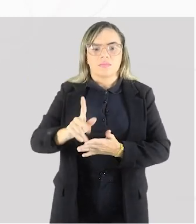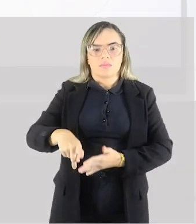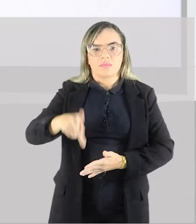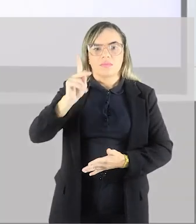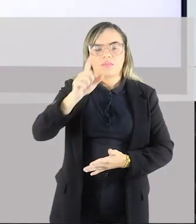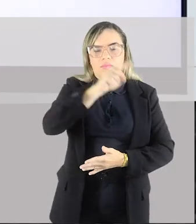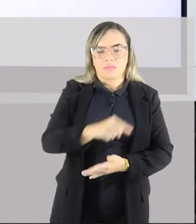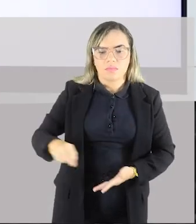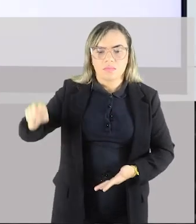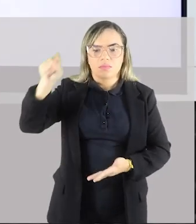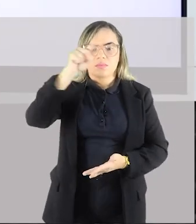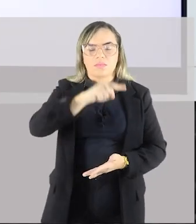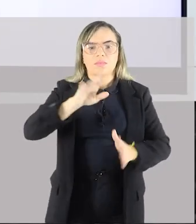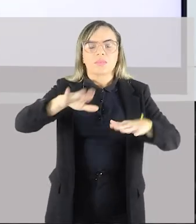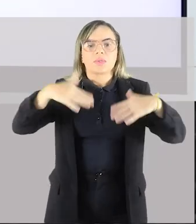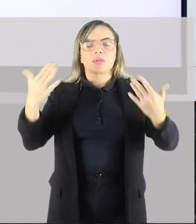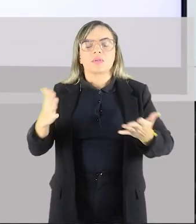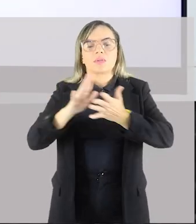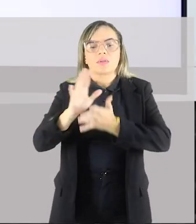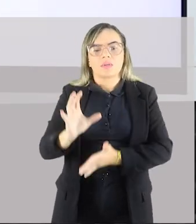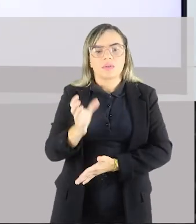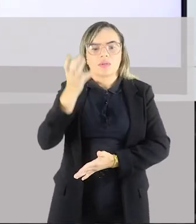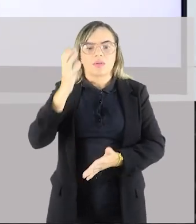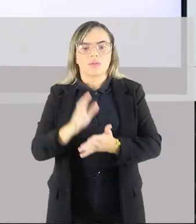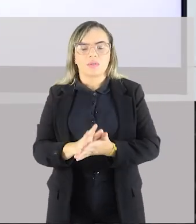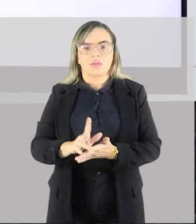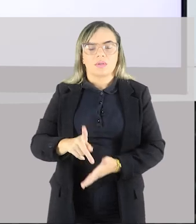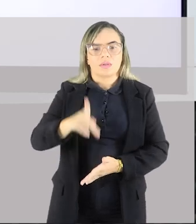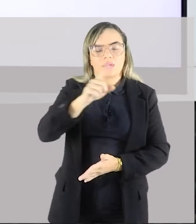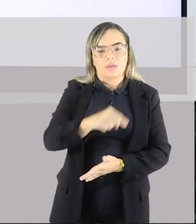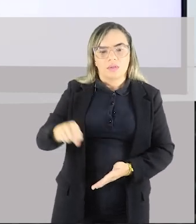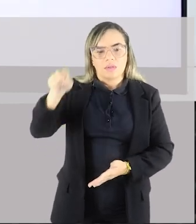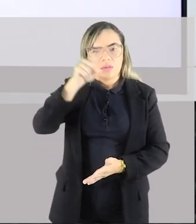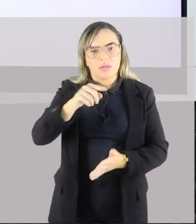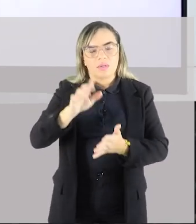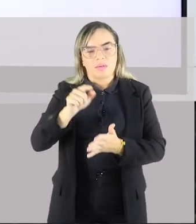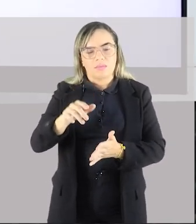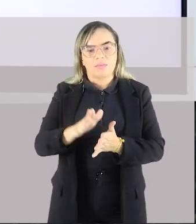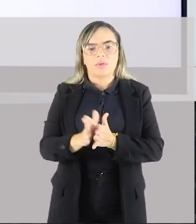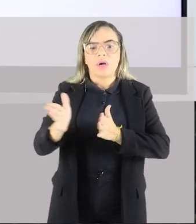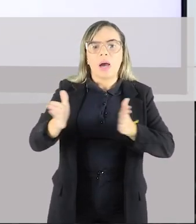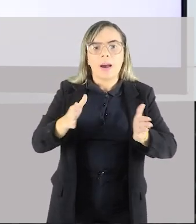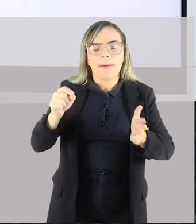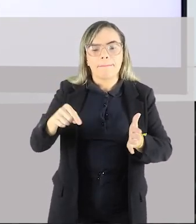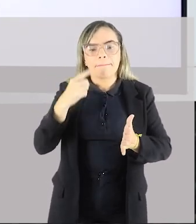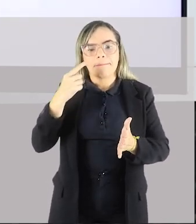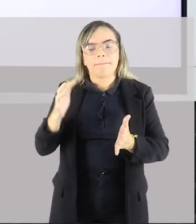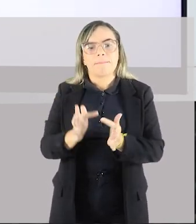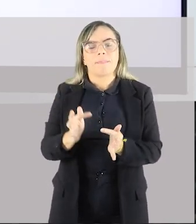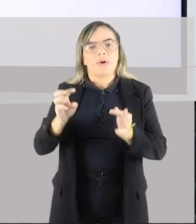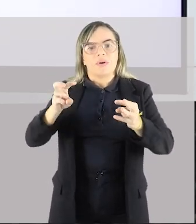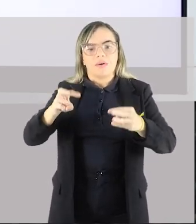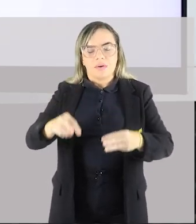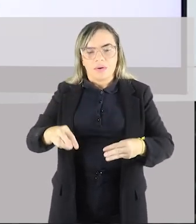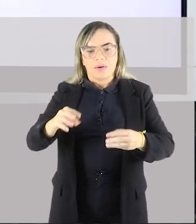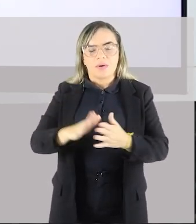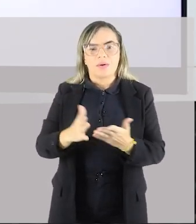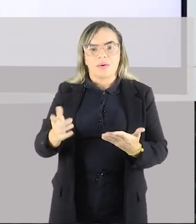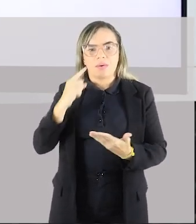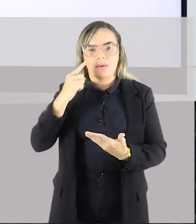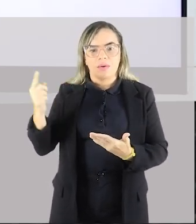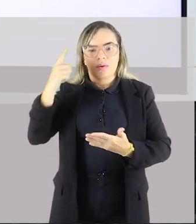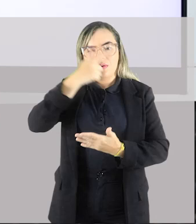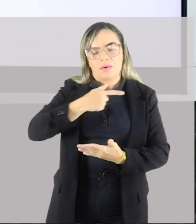de Krebs, tá? O que acontece nesse ciclo de Krebs? É nessa etapa que a gente vai terminar de quebrar